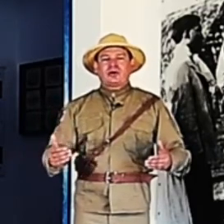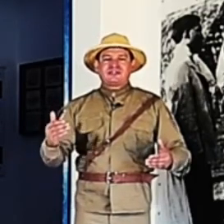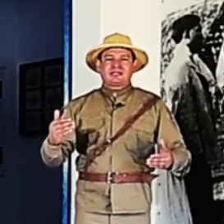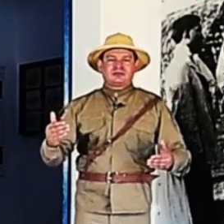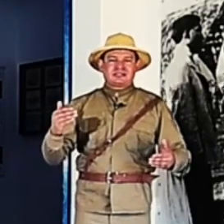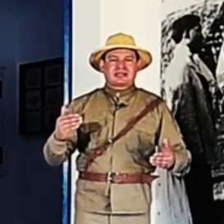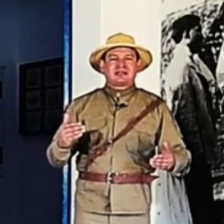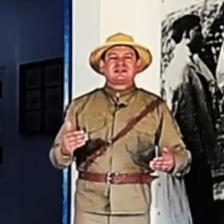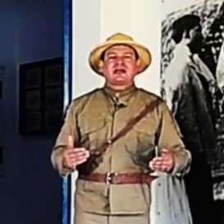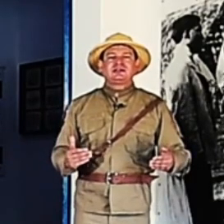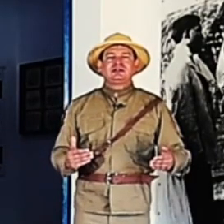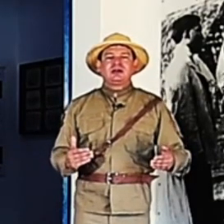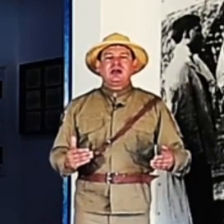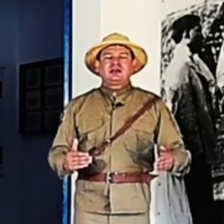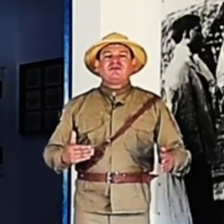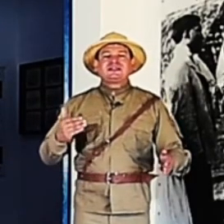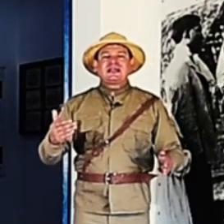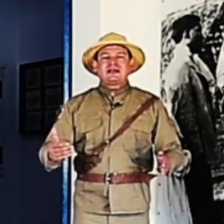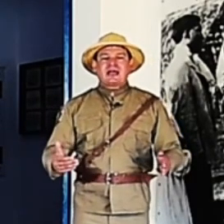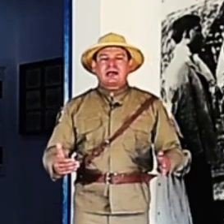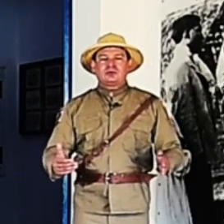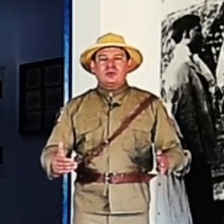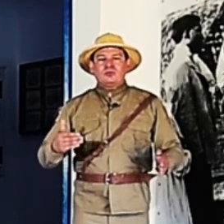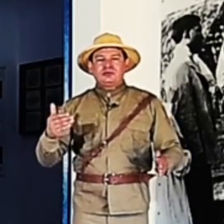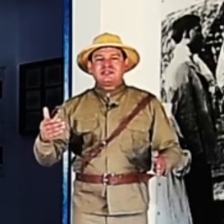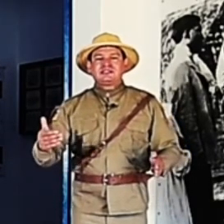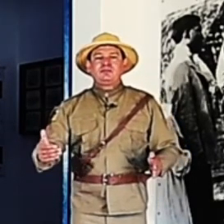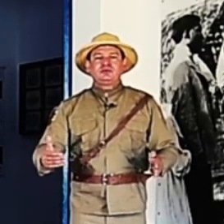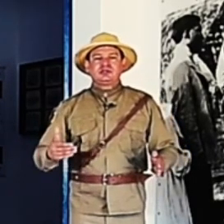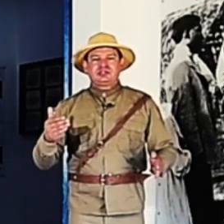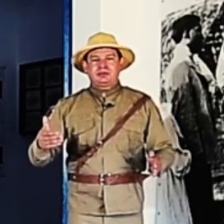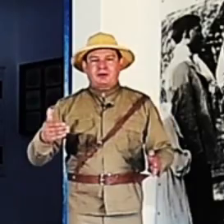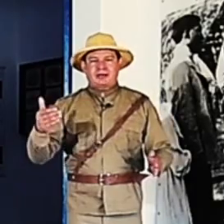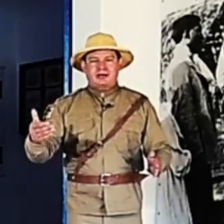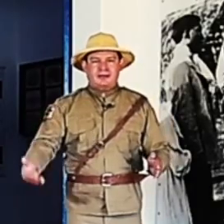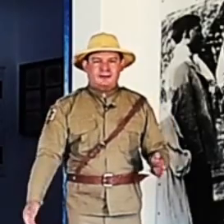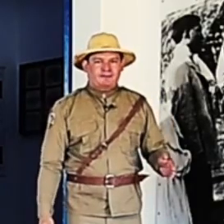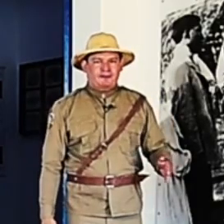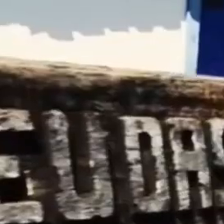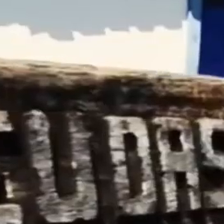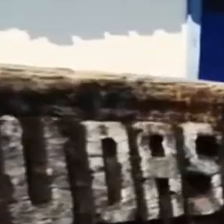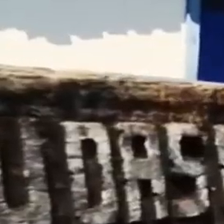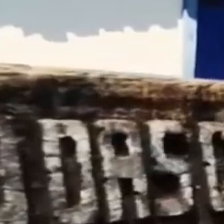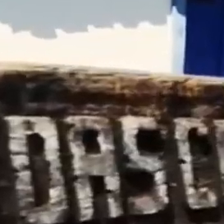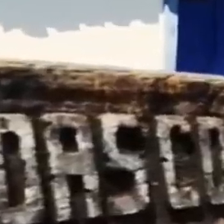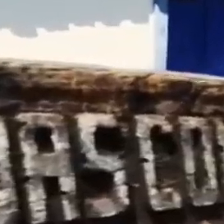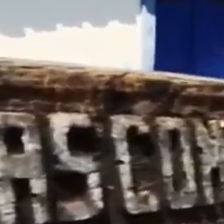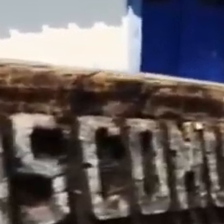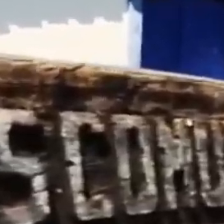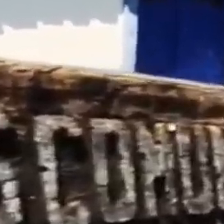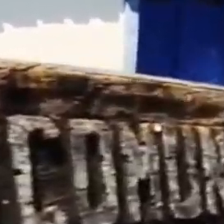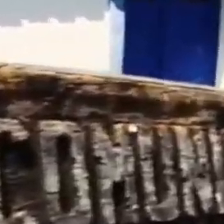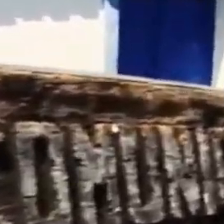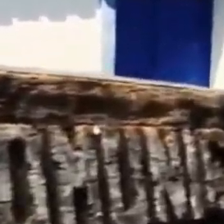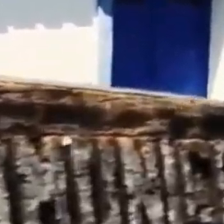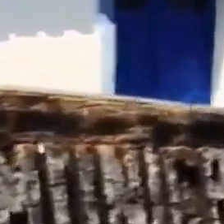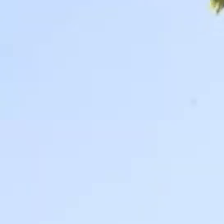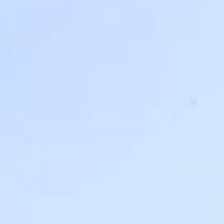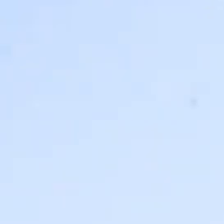Rondon instala, às margens do rio Piraculino, uma estação telegráfica. No dia 12 de outubro